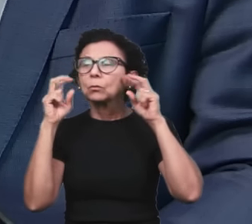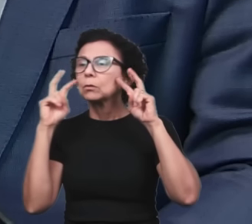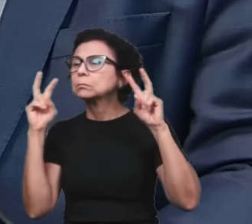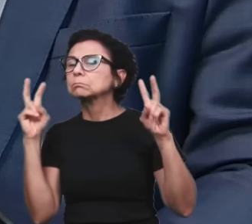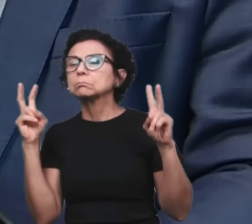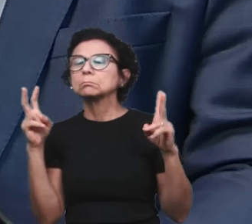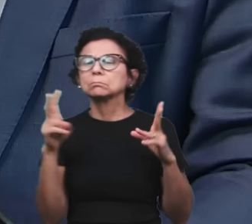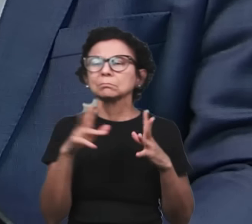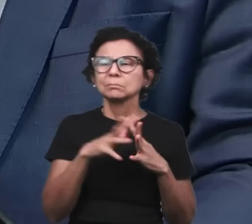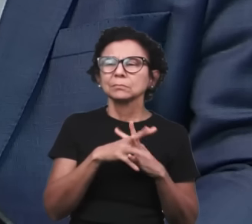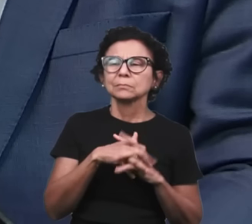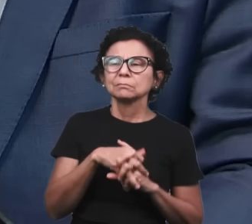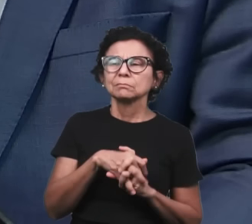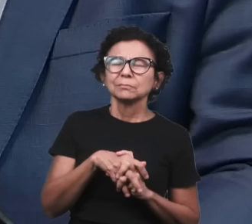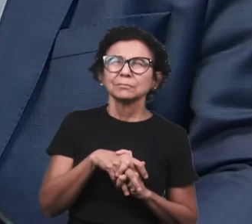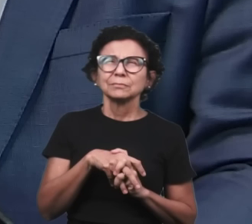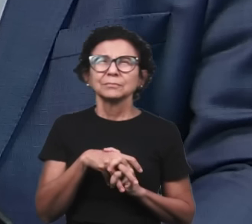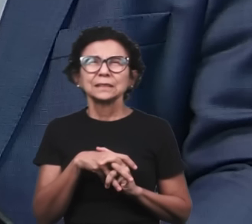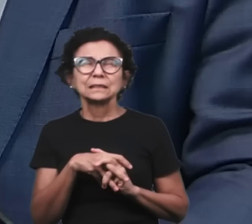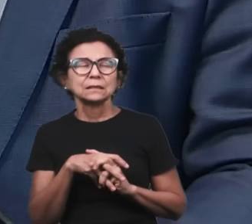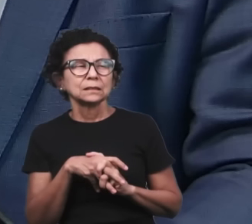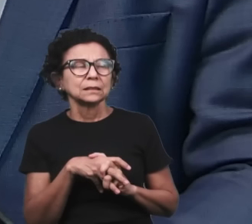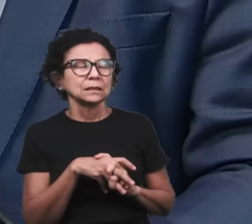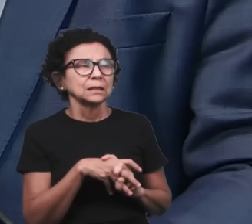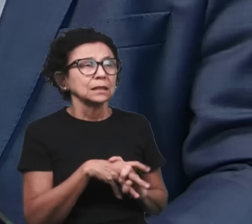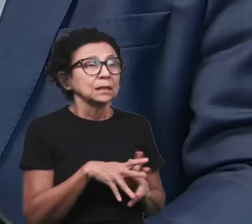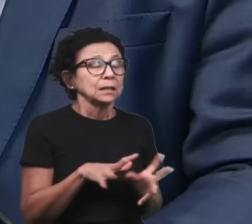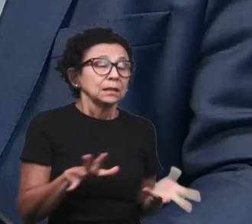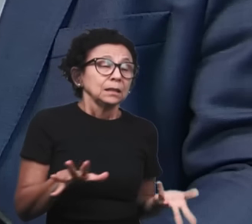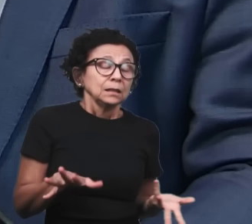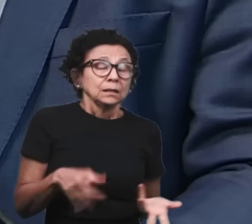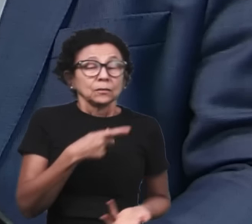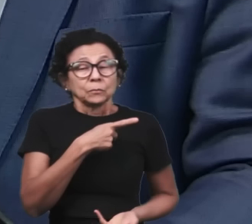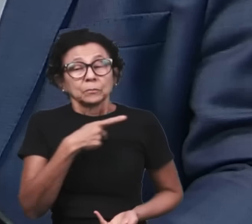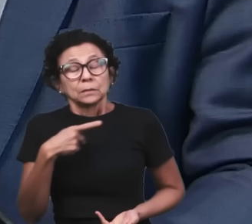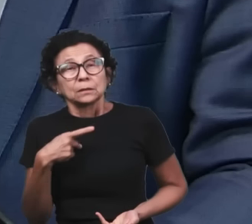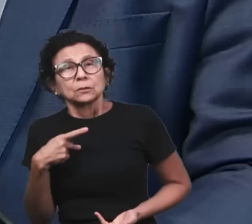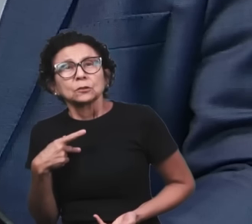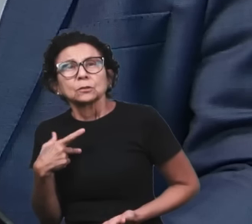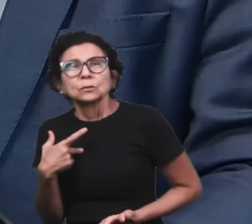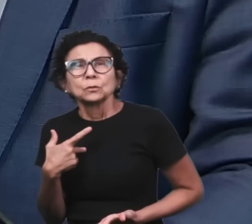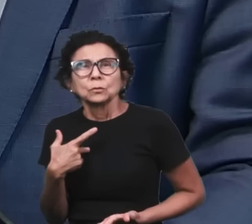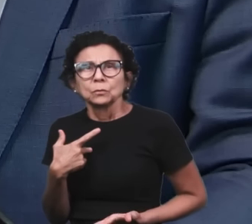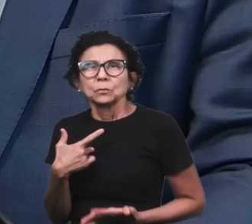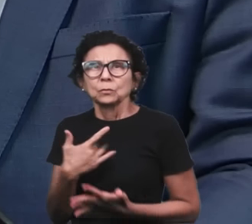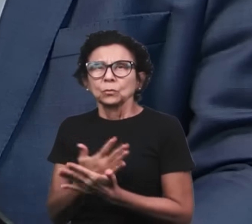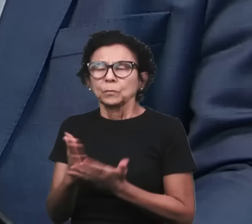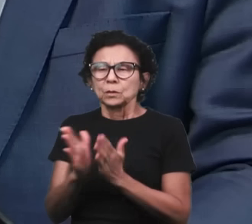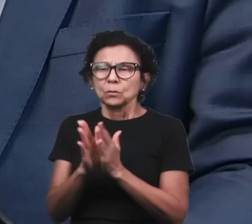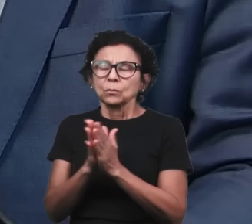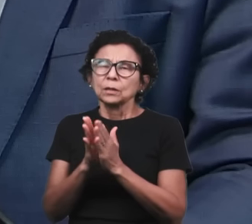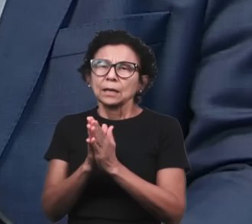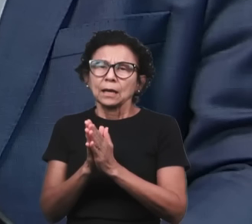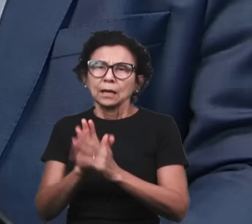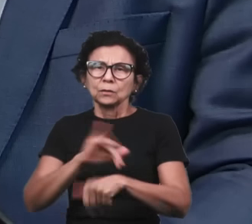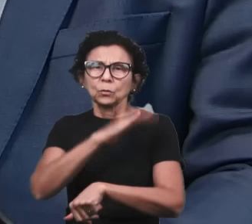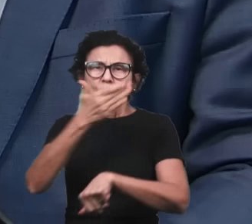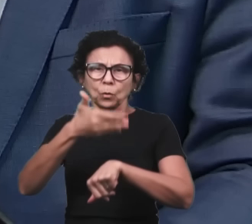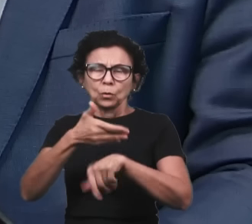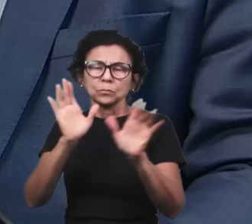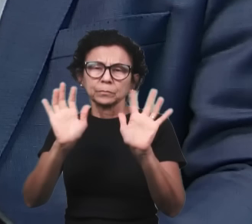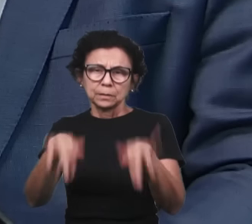visão, descansei, esqueci, e o pastor, então, começou a orar, encerrando o monte. Quando ele começou a orar,